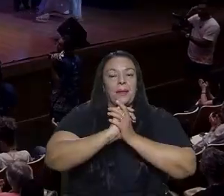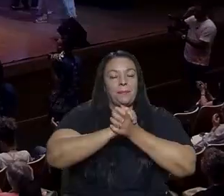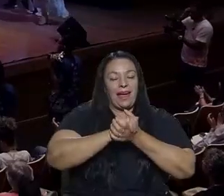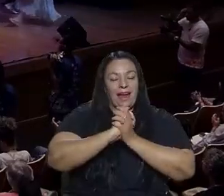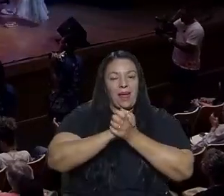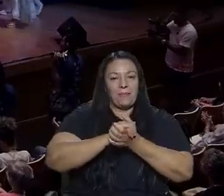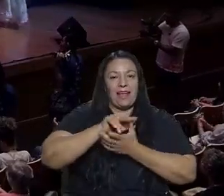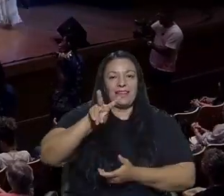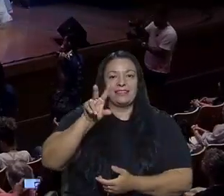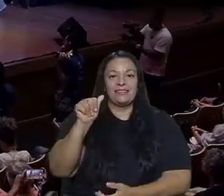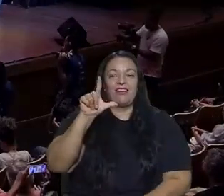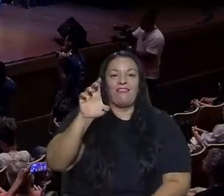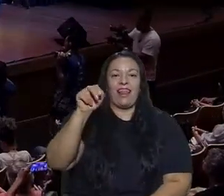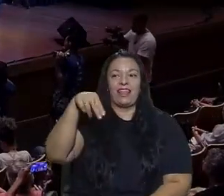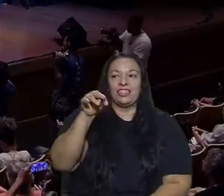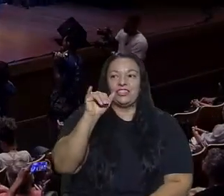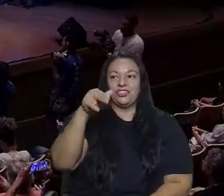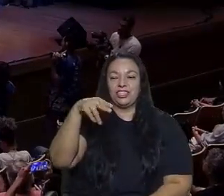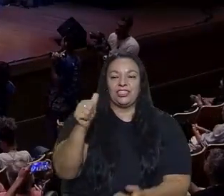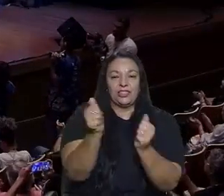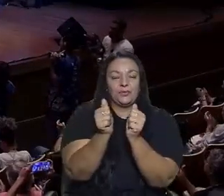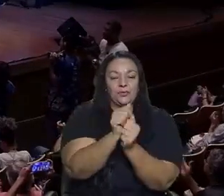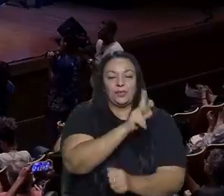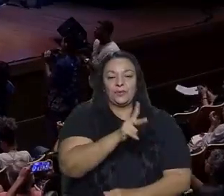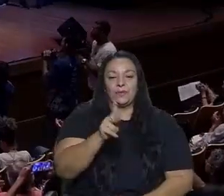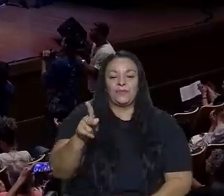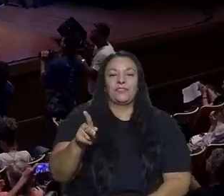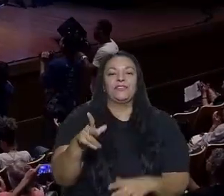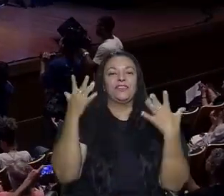Parabéns, Valentina. Vamos aplaudi-la com sua professora.